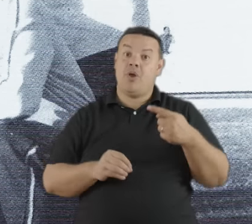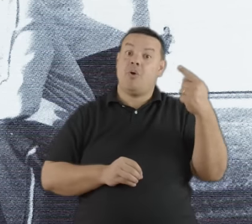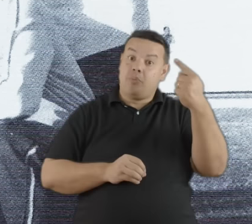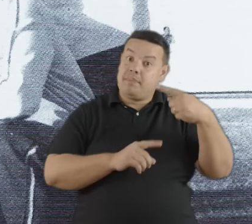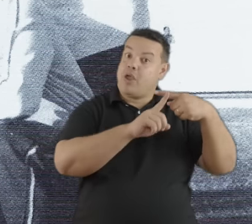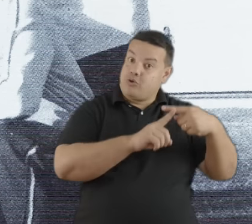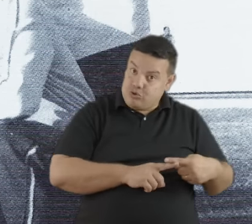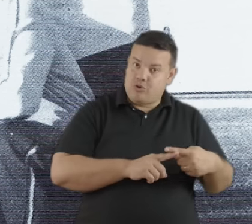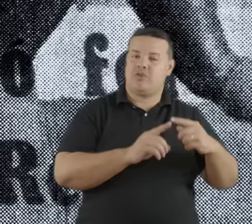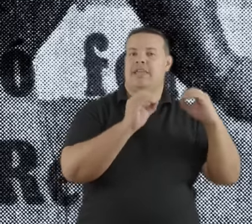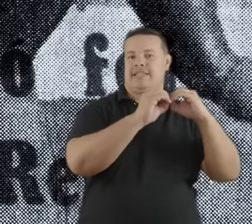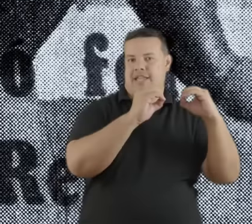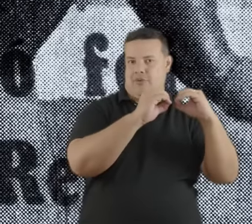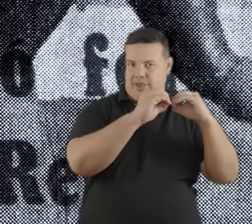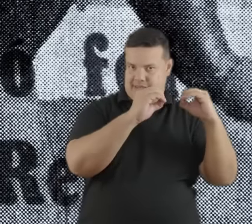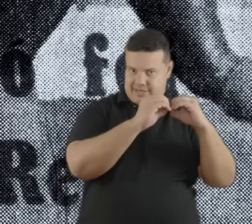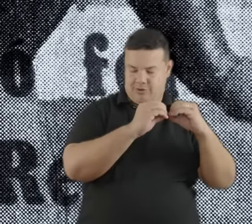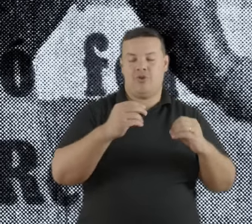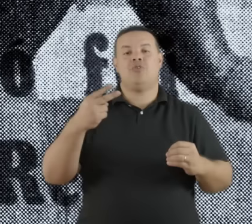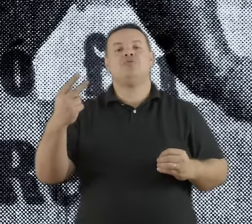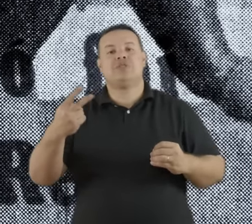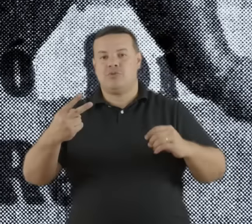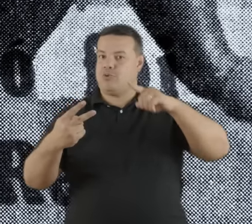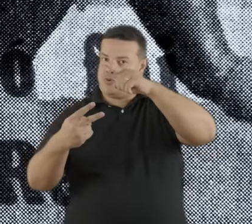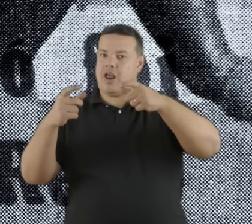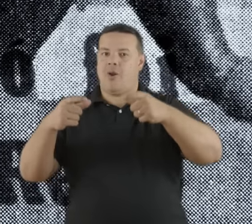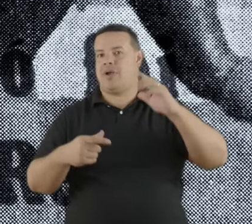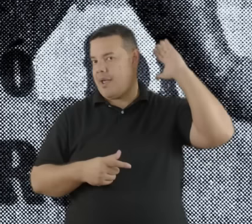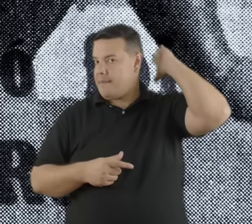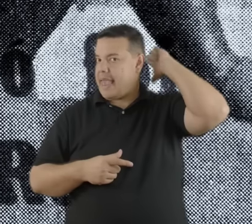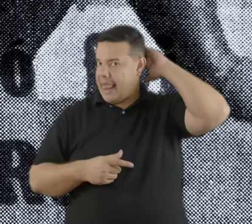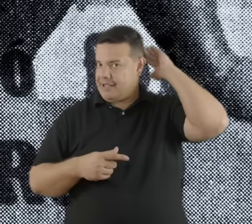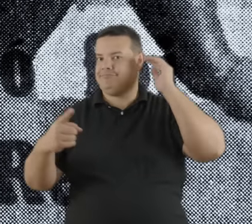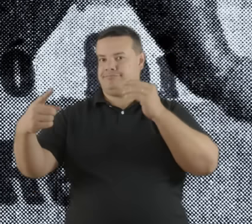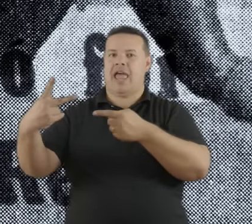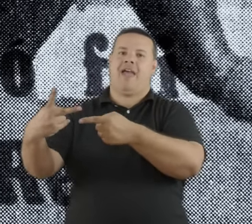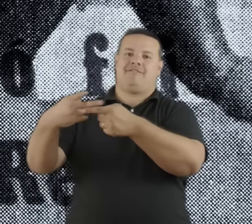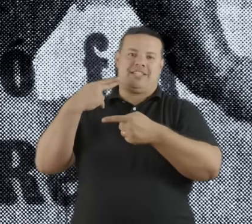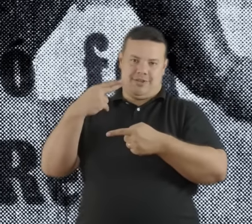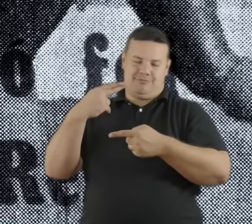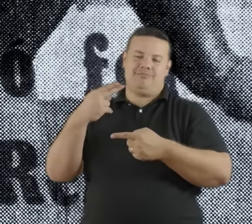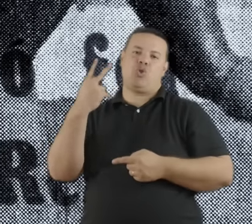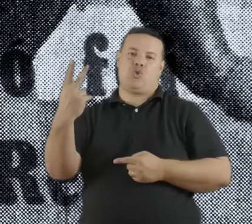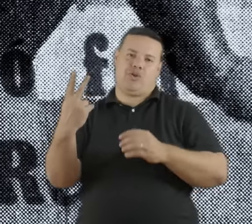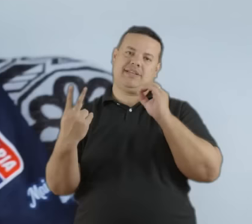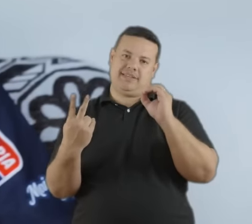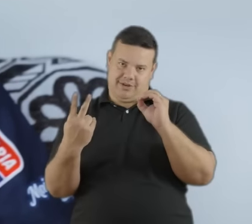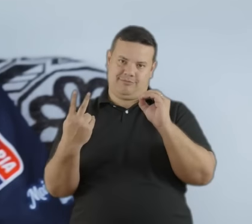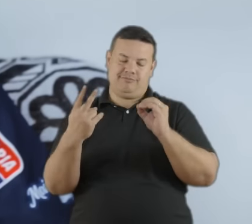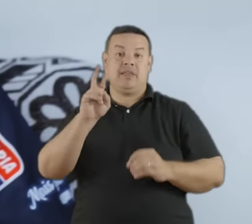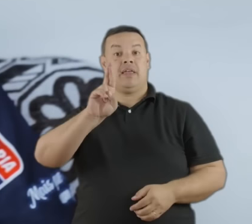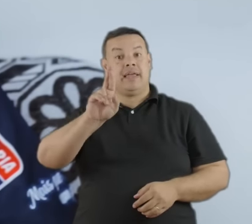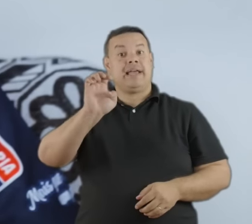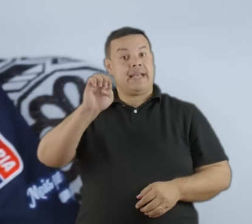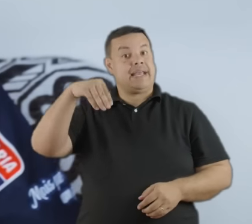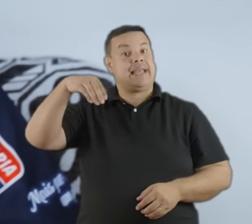de 0 a 0. No segundo jogo, realizado em Belém, o time paraense levou a melhor e venceu por 2 a 0. O